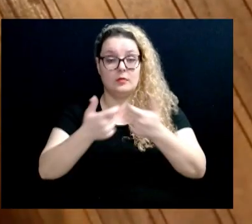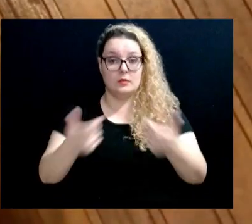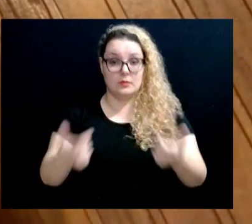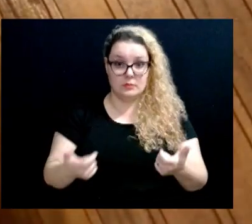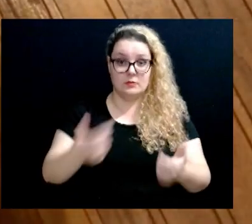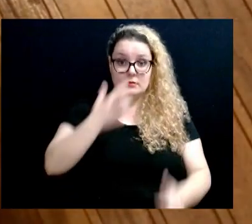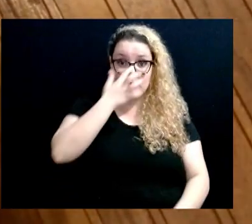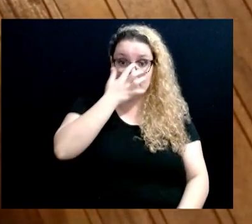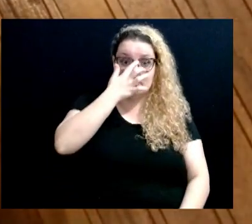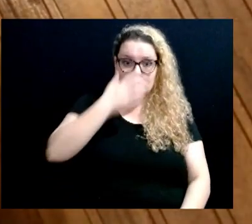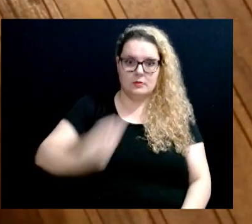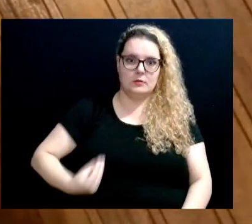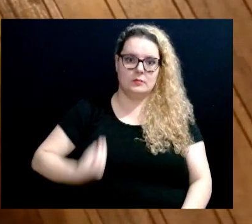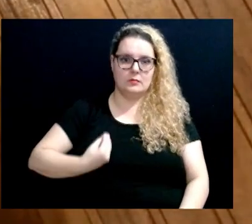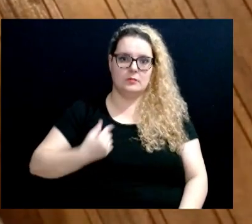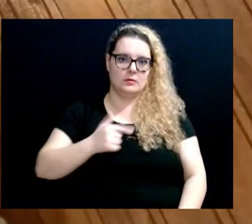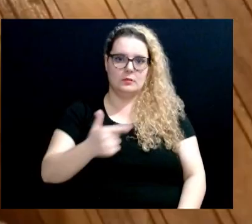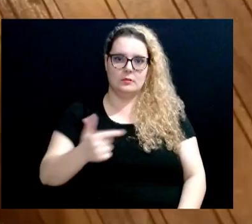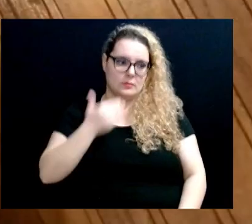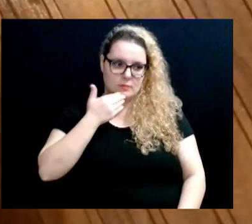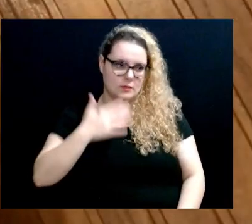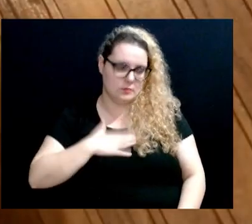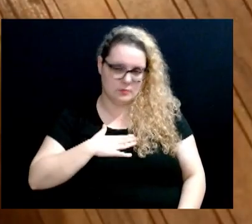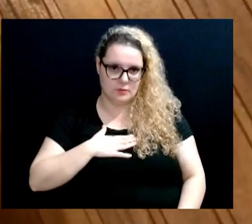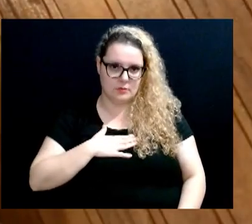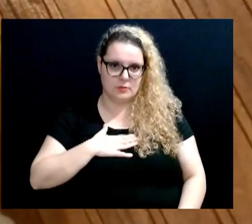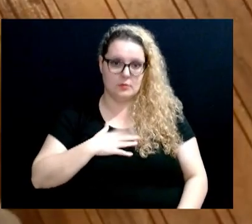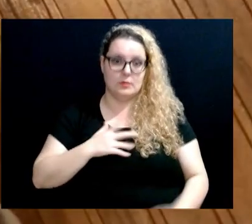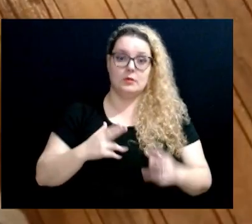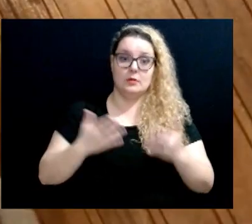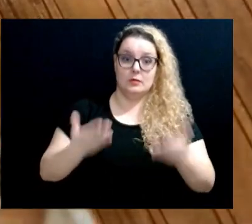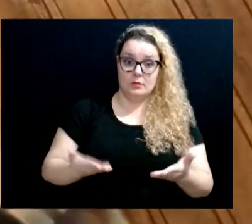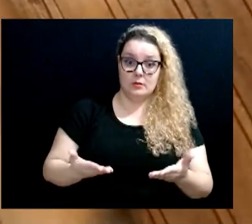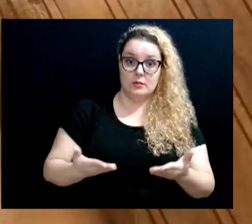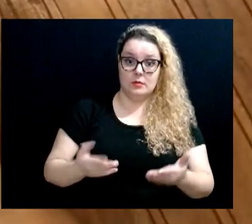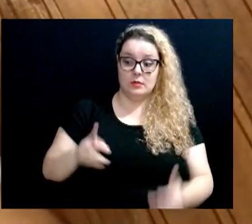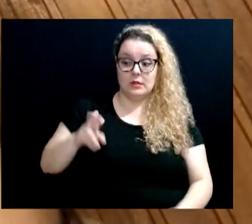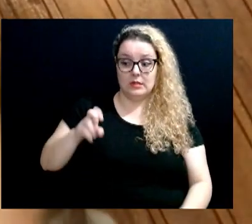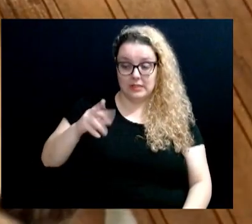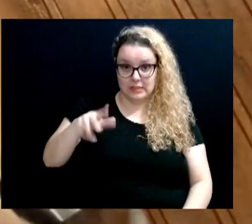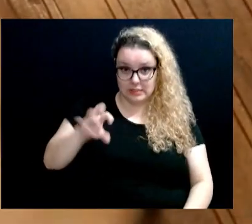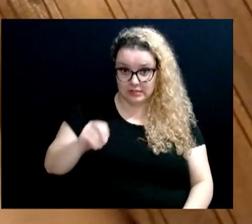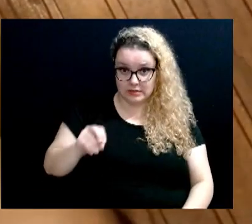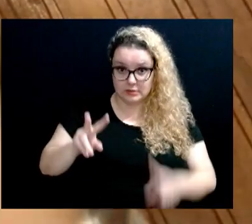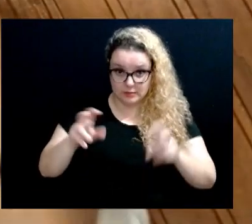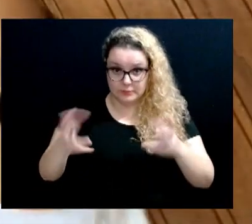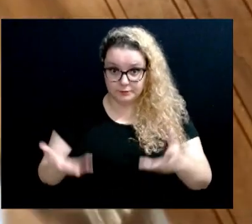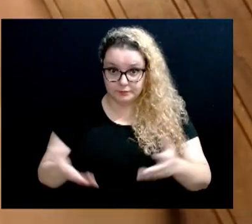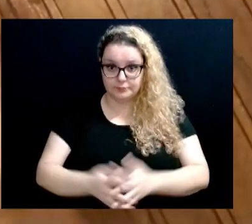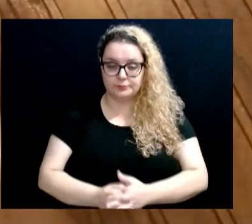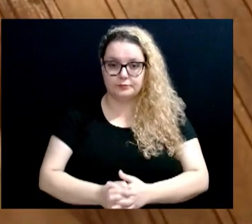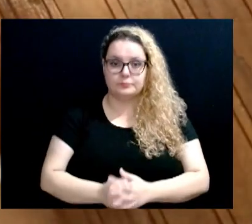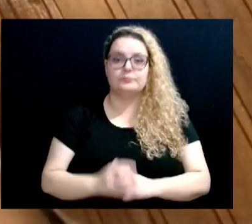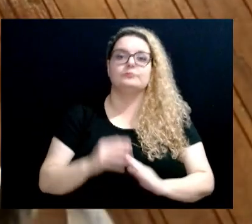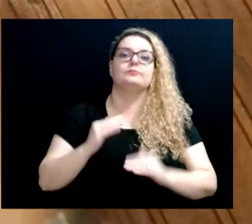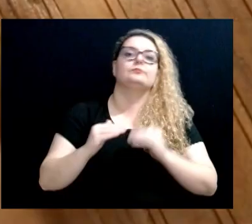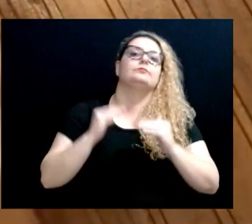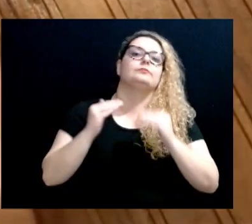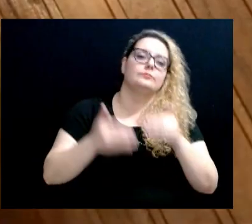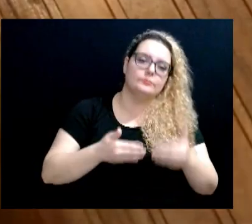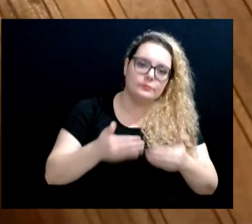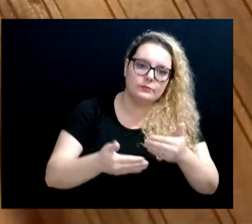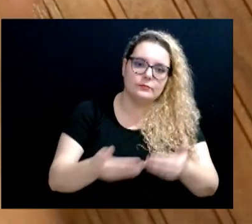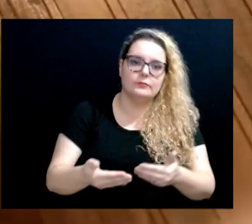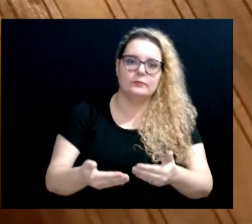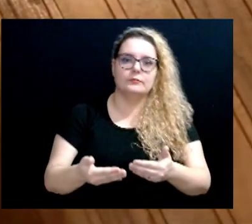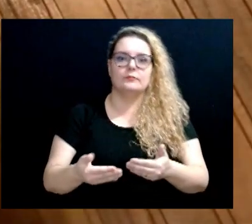a minha demanda. E com isso, essa retração vai desenvolver em processo de insegurança, e aí